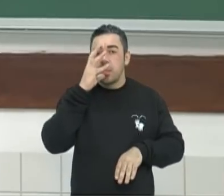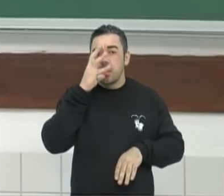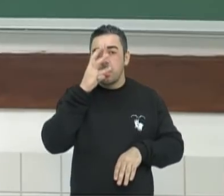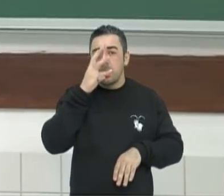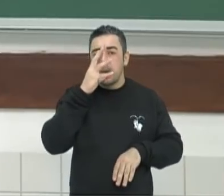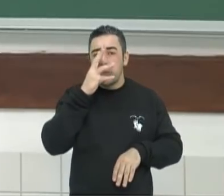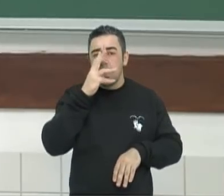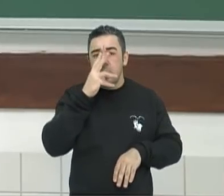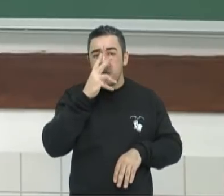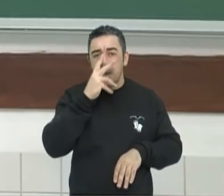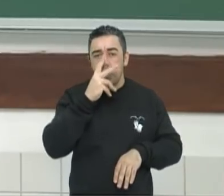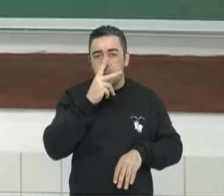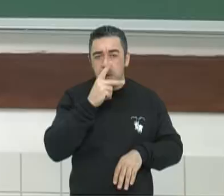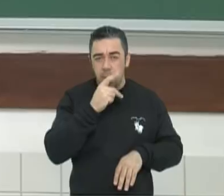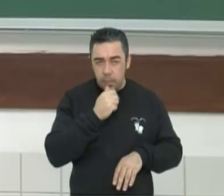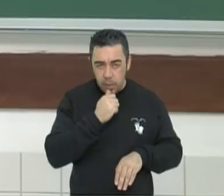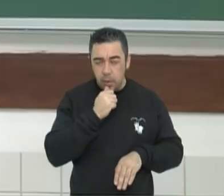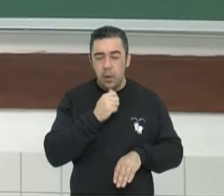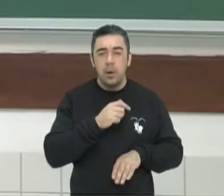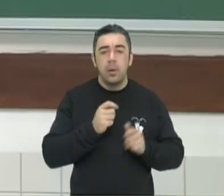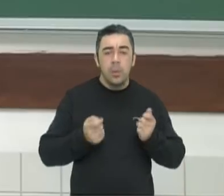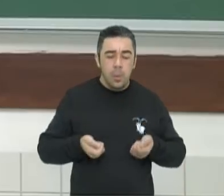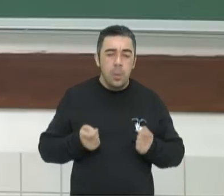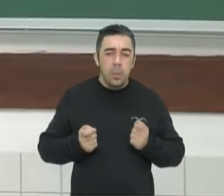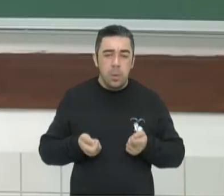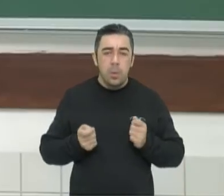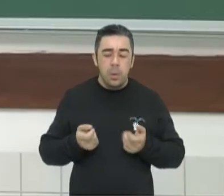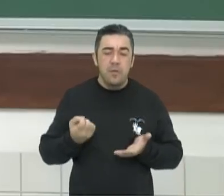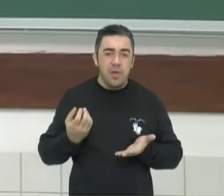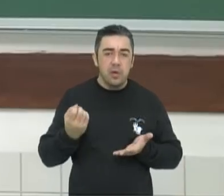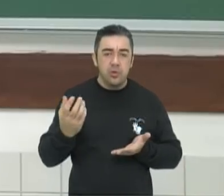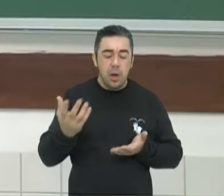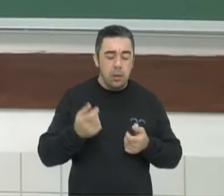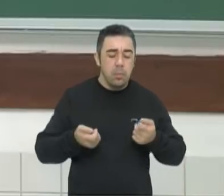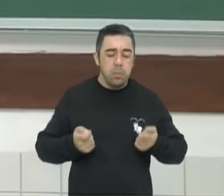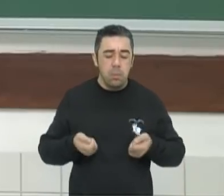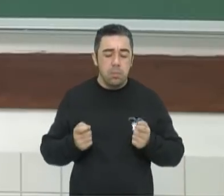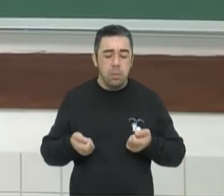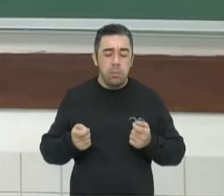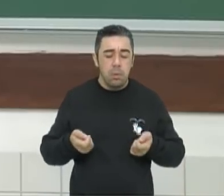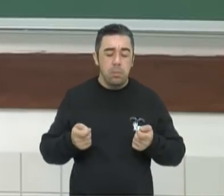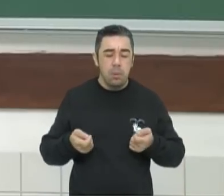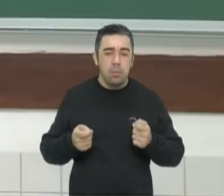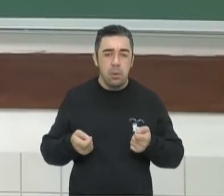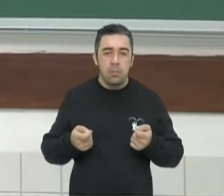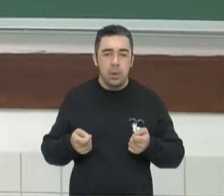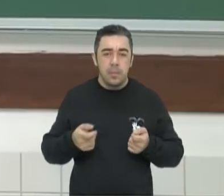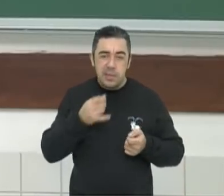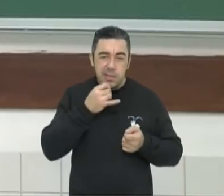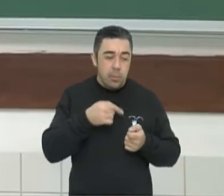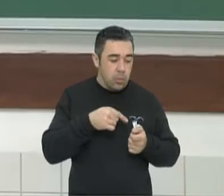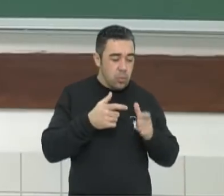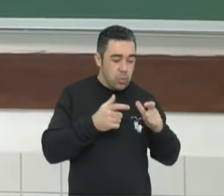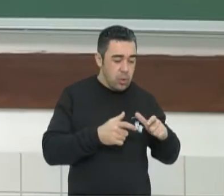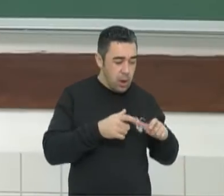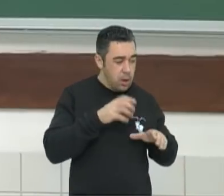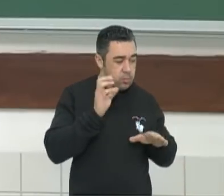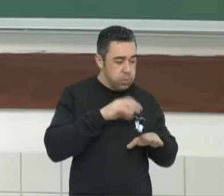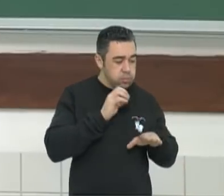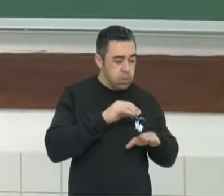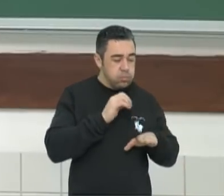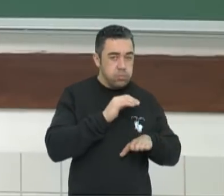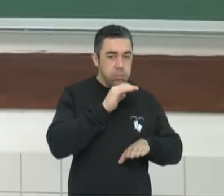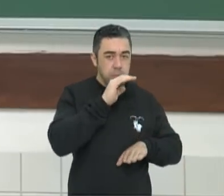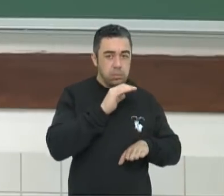levavam para levar esse produto, a lã, do local onde foi abastecida a carroça até o local que deveria ser